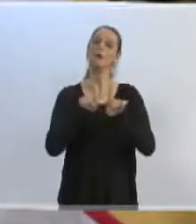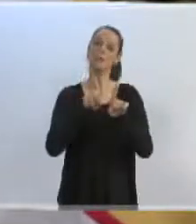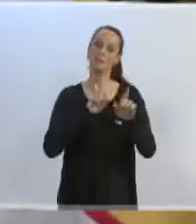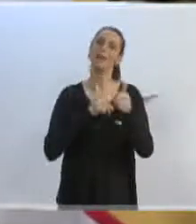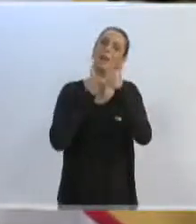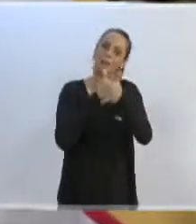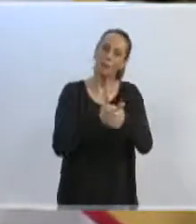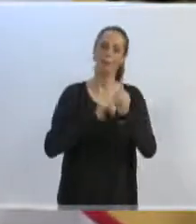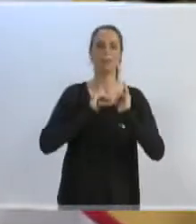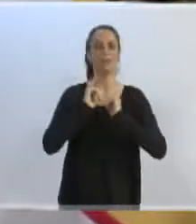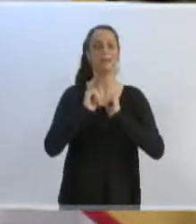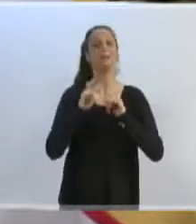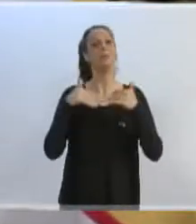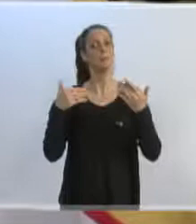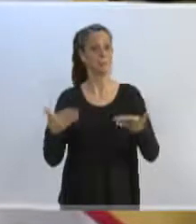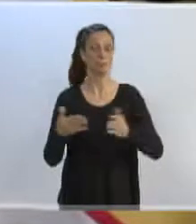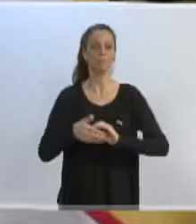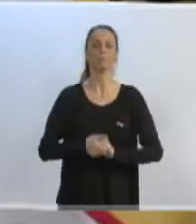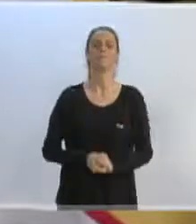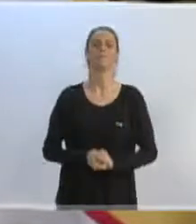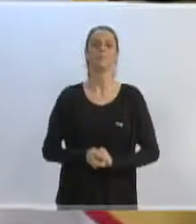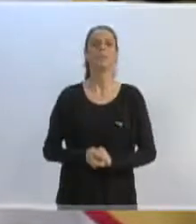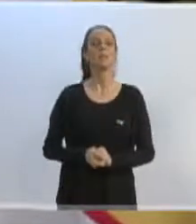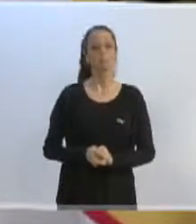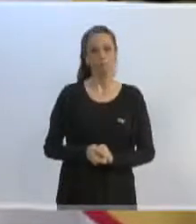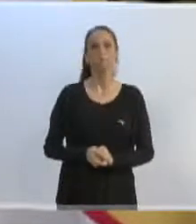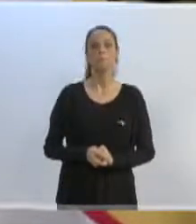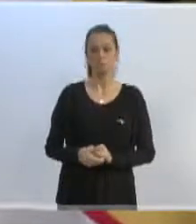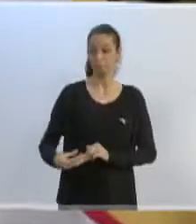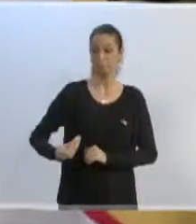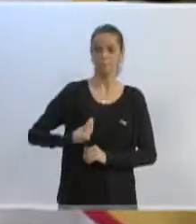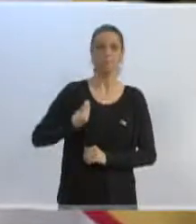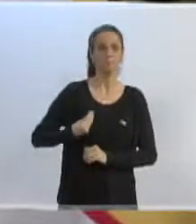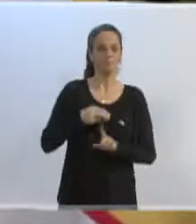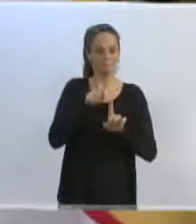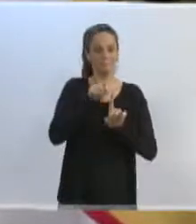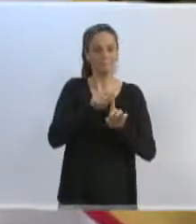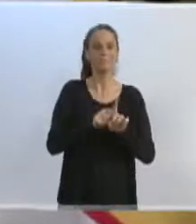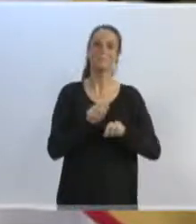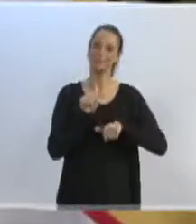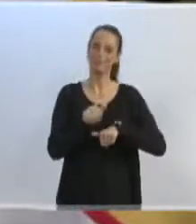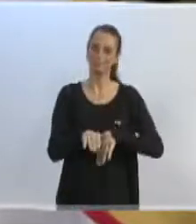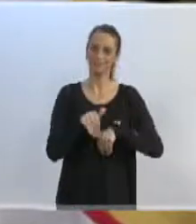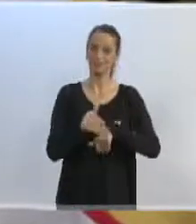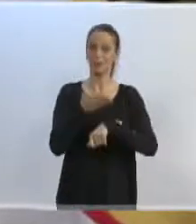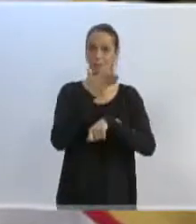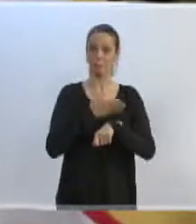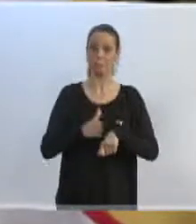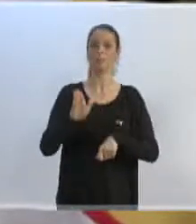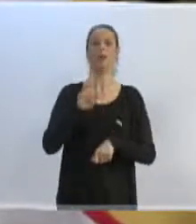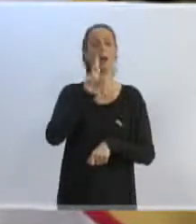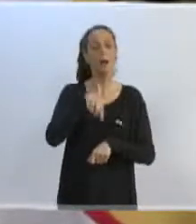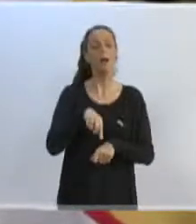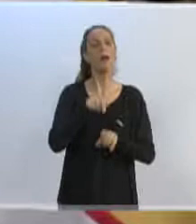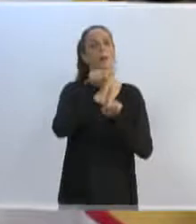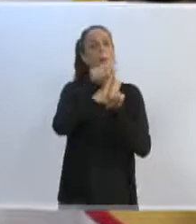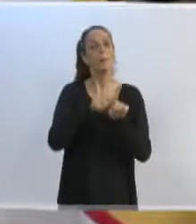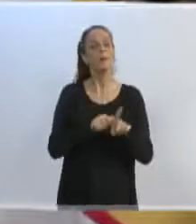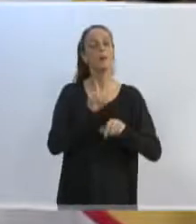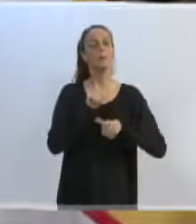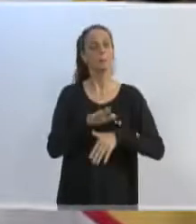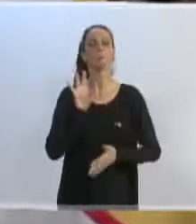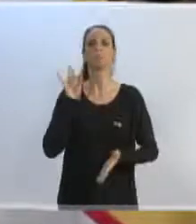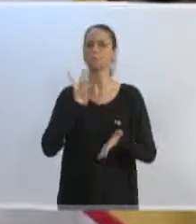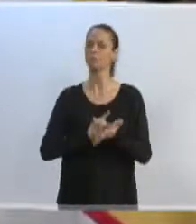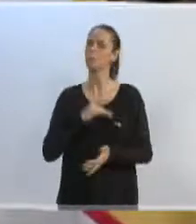internautas. Bem, estamos ainda vivendo o mês de setembro. É um mês que foi muito